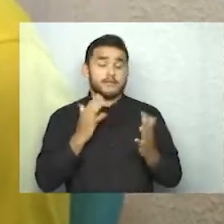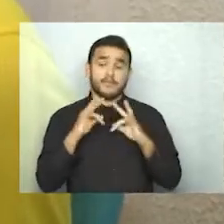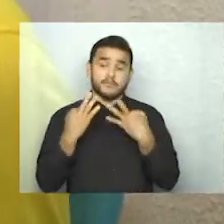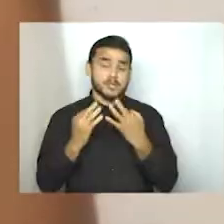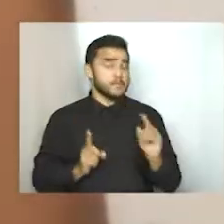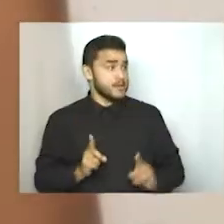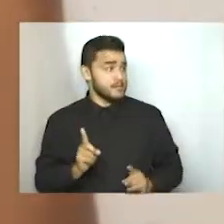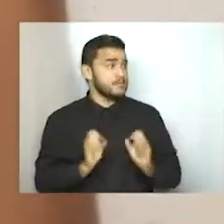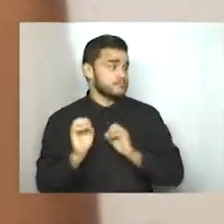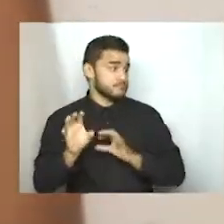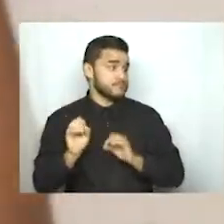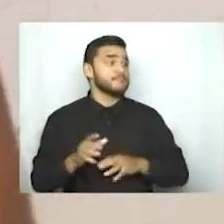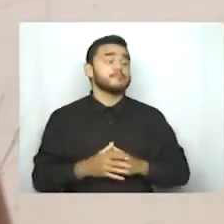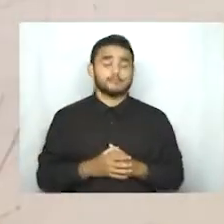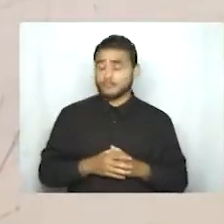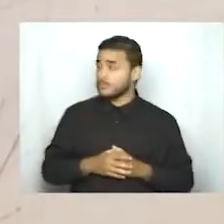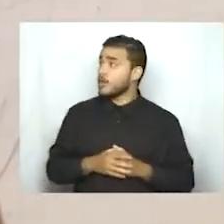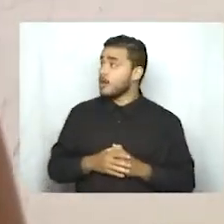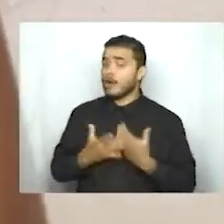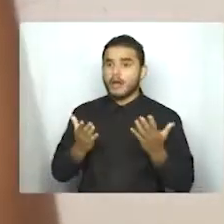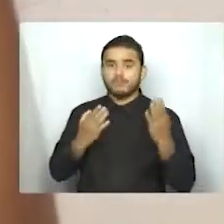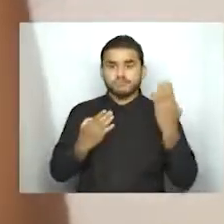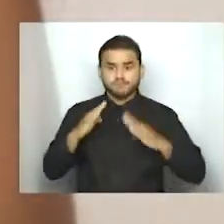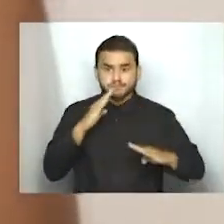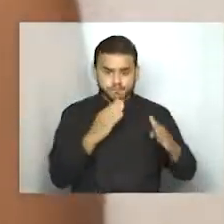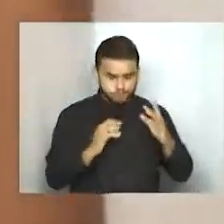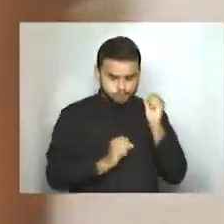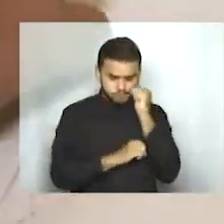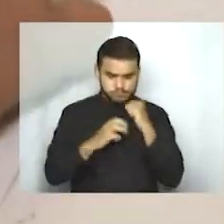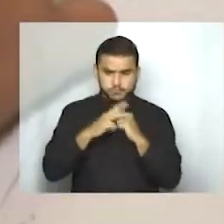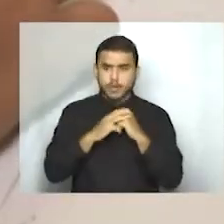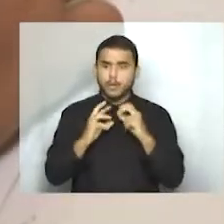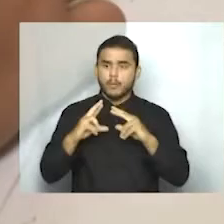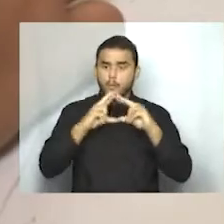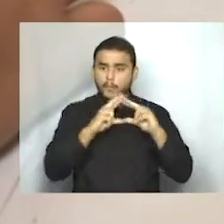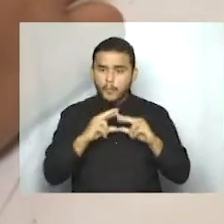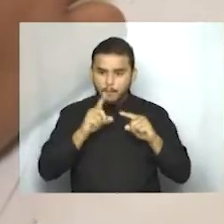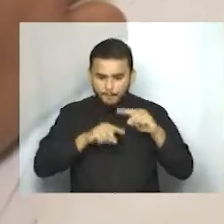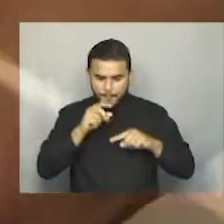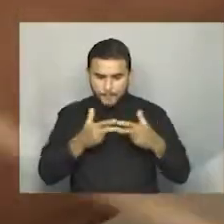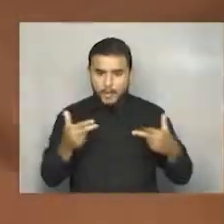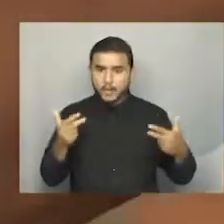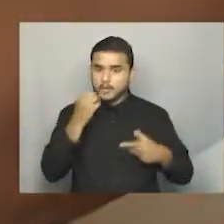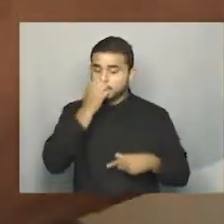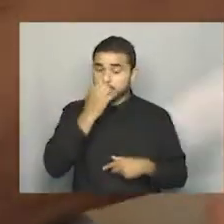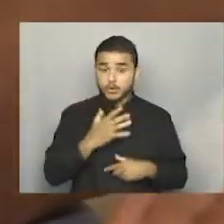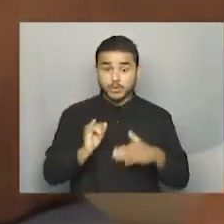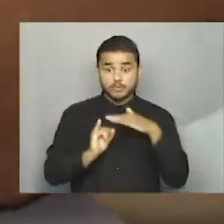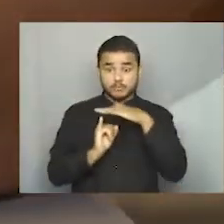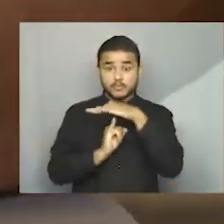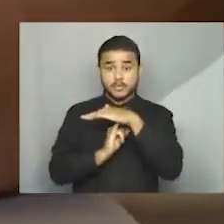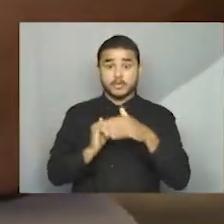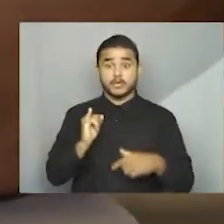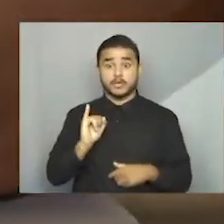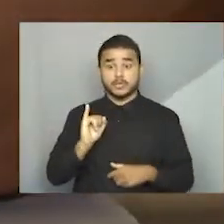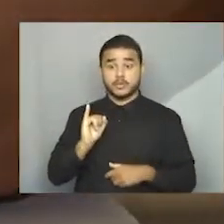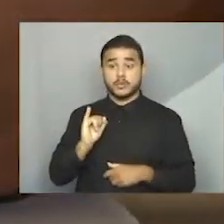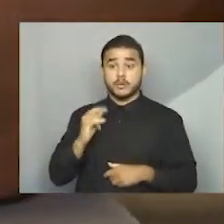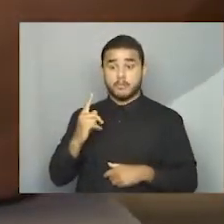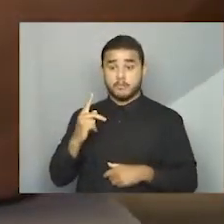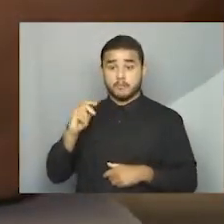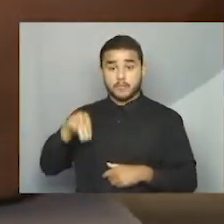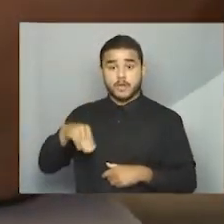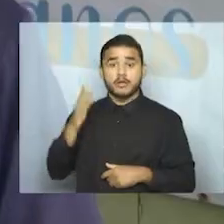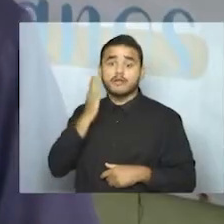gosto muito. A robótica sustentável é apenas uma das atividades ofertadas pelo IPOM. Aqui há uma preocupação constante com o